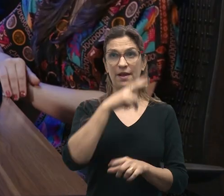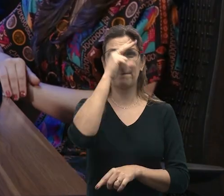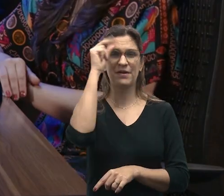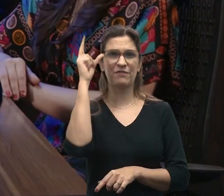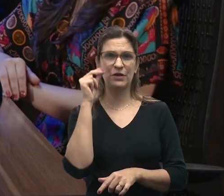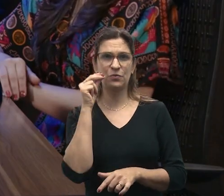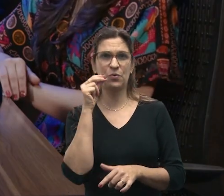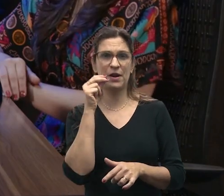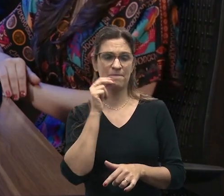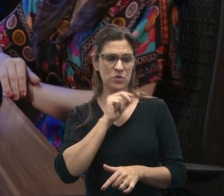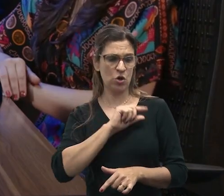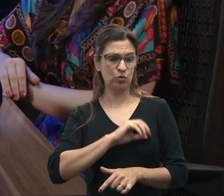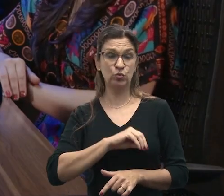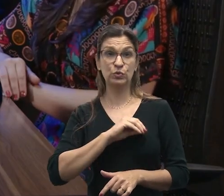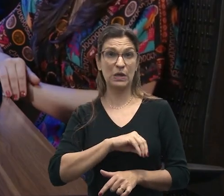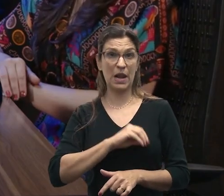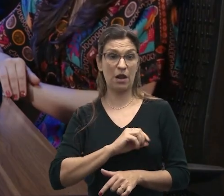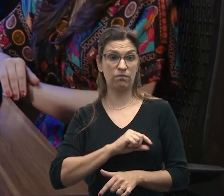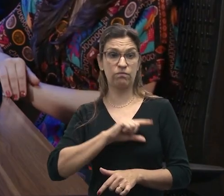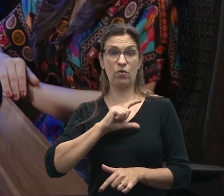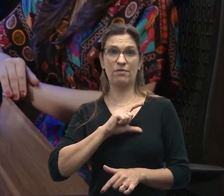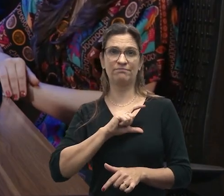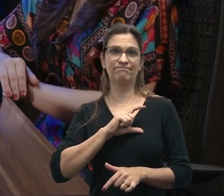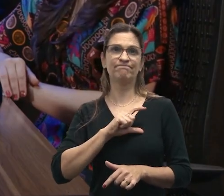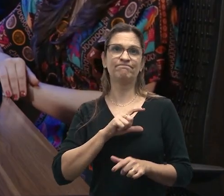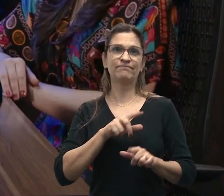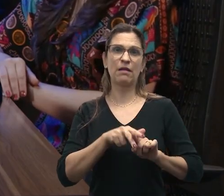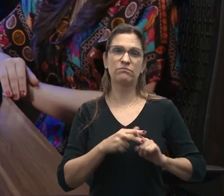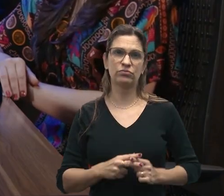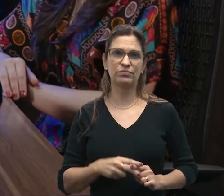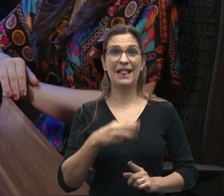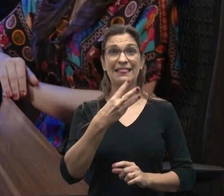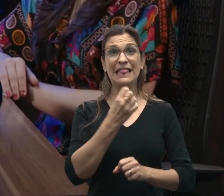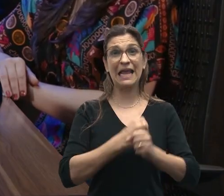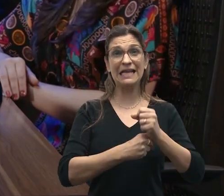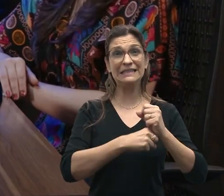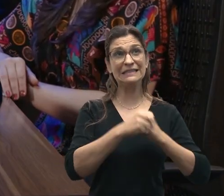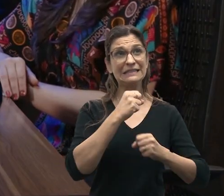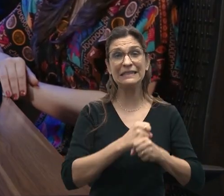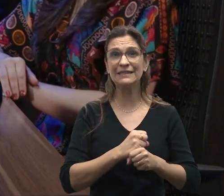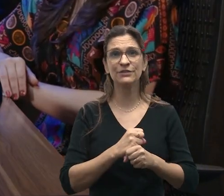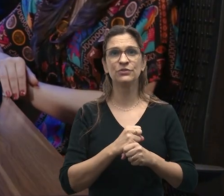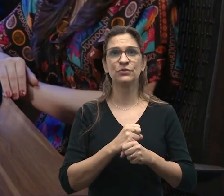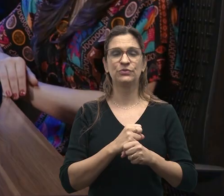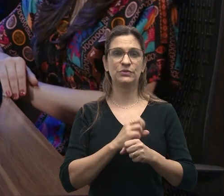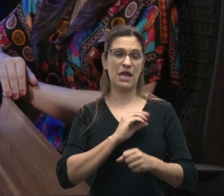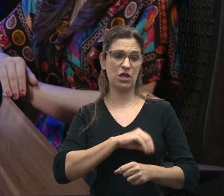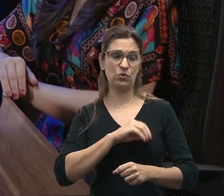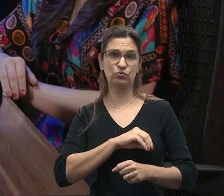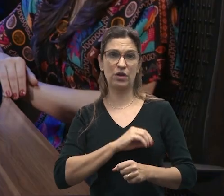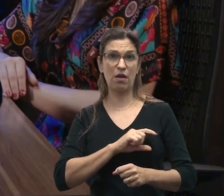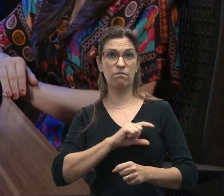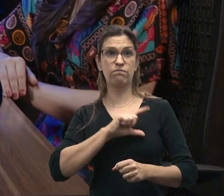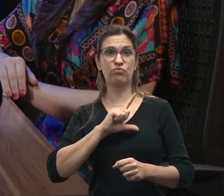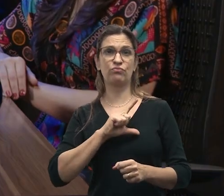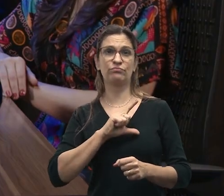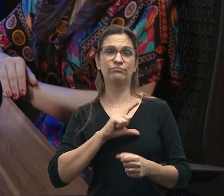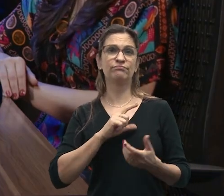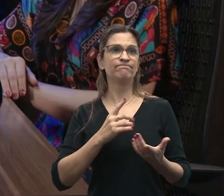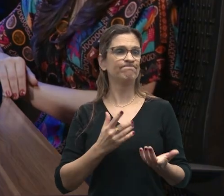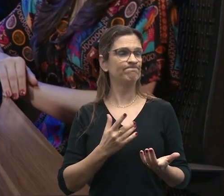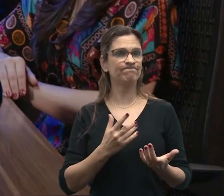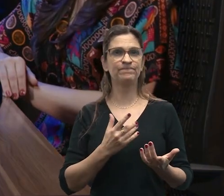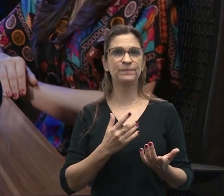reparação salarial. Então, faz 3 anos que a prefeitura não dá nem o que foi comido pela inflação no salário